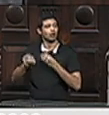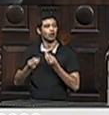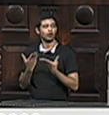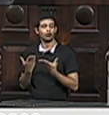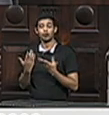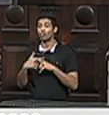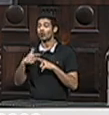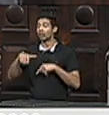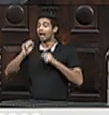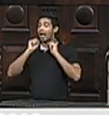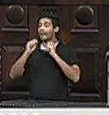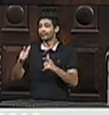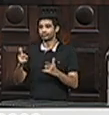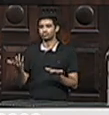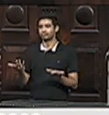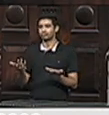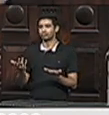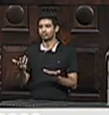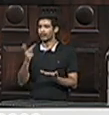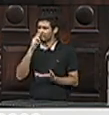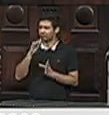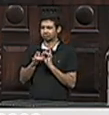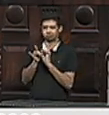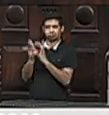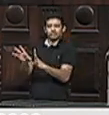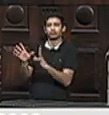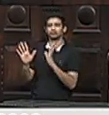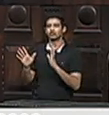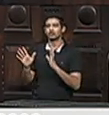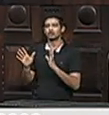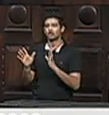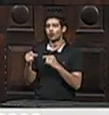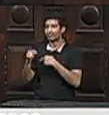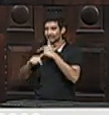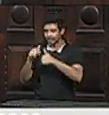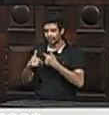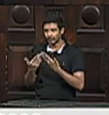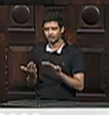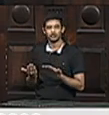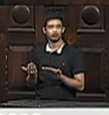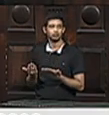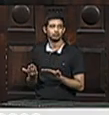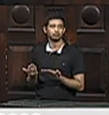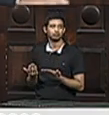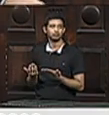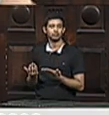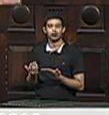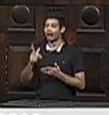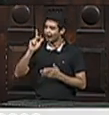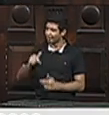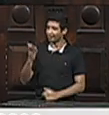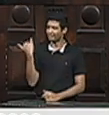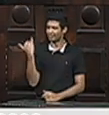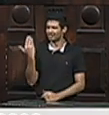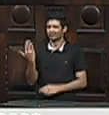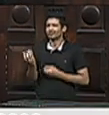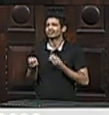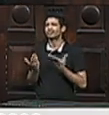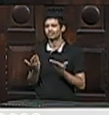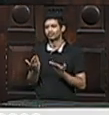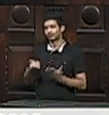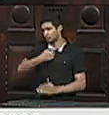é uma representação sem voto, eu compreendo que aqui a gente vota matérias que vêm até do Conselho, vêm da Secretaria, mas aí